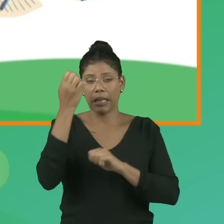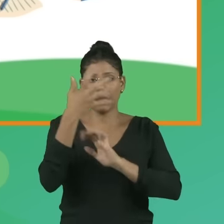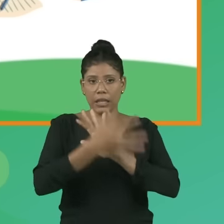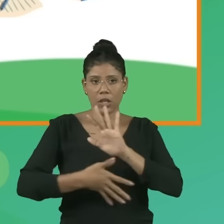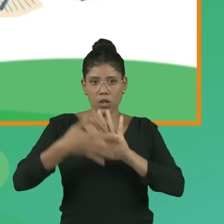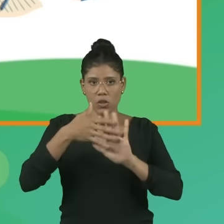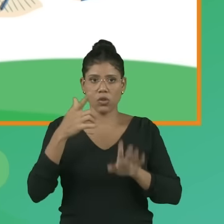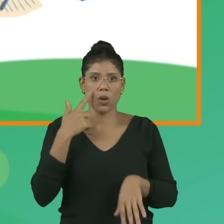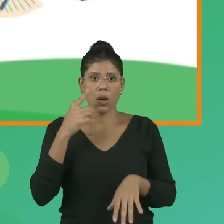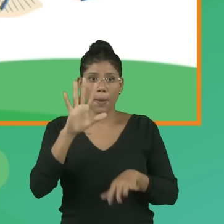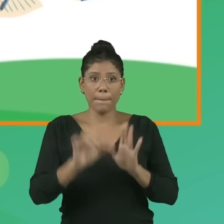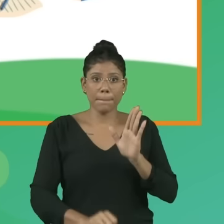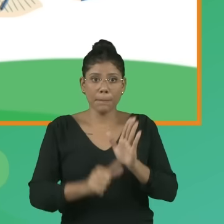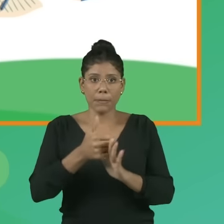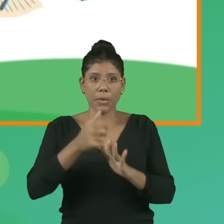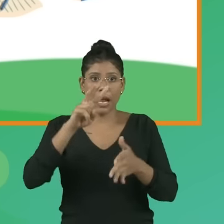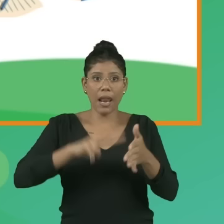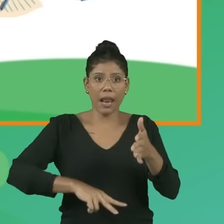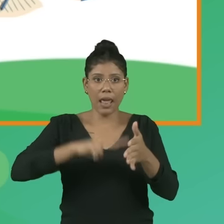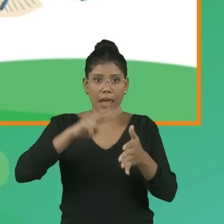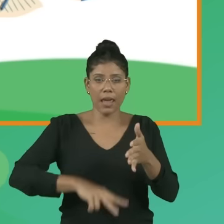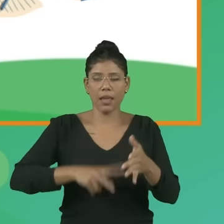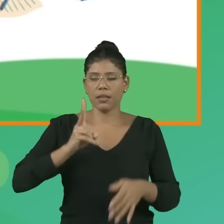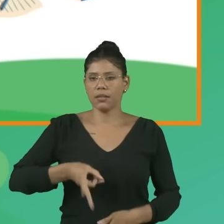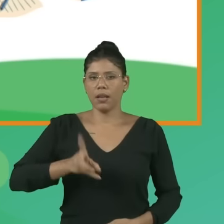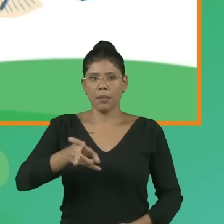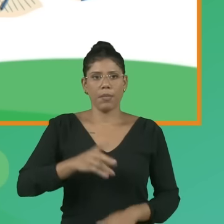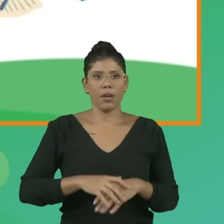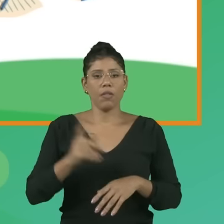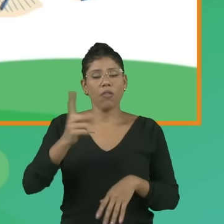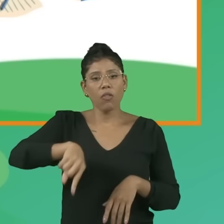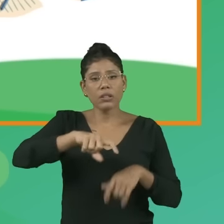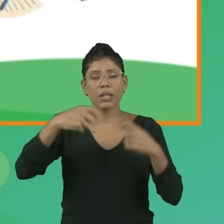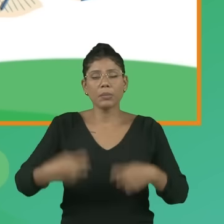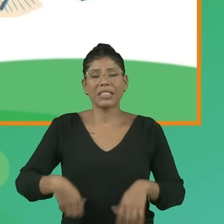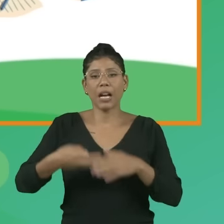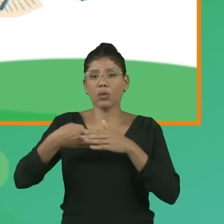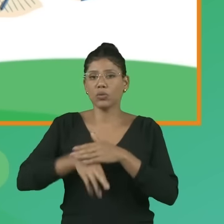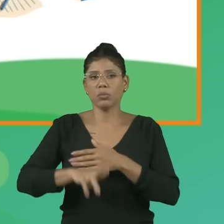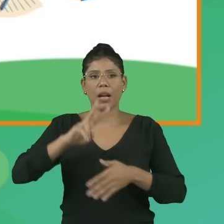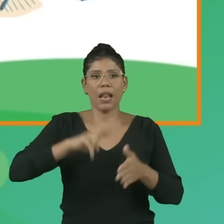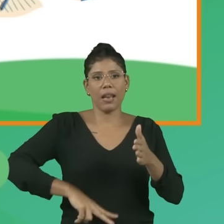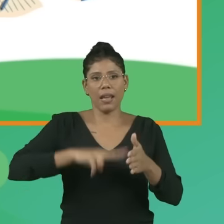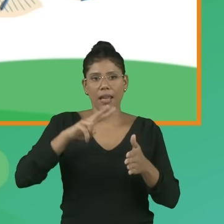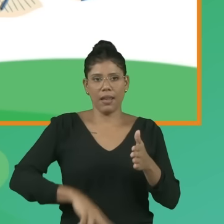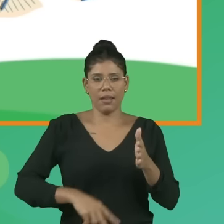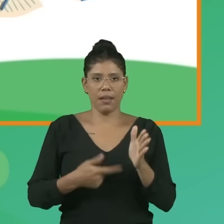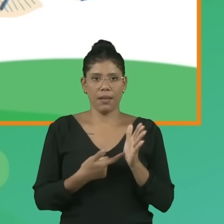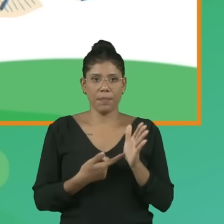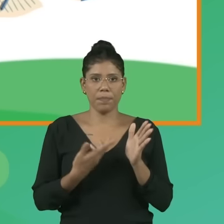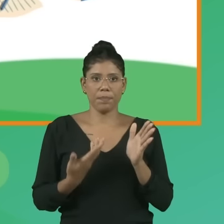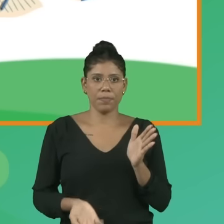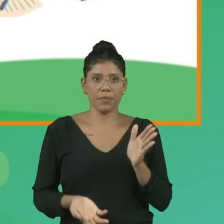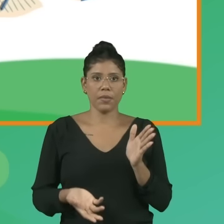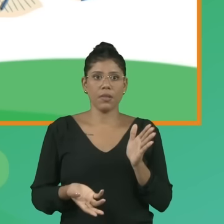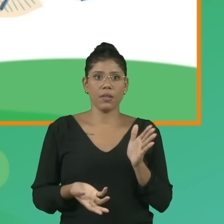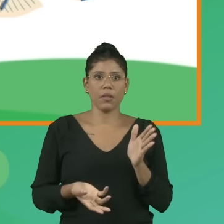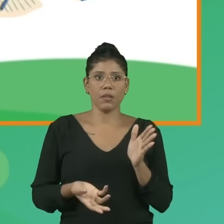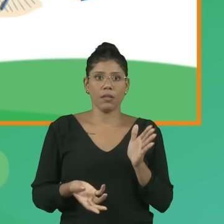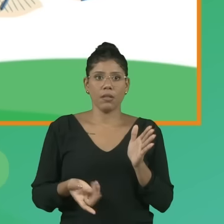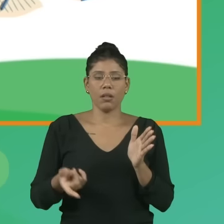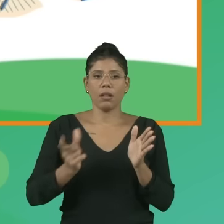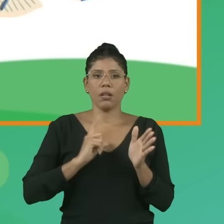Certo? Primeiro de tudo, leia regularmente. Mas, essa leitura regular é de diversos tipos